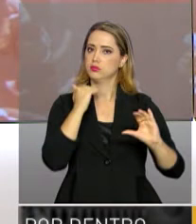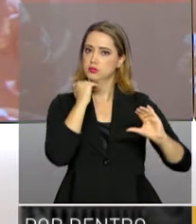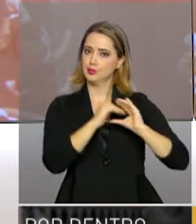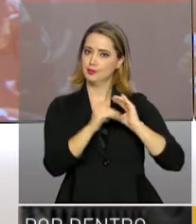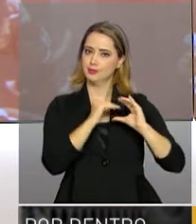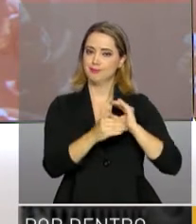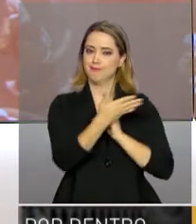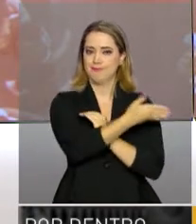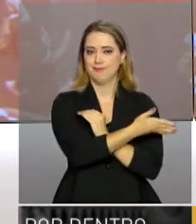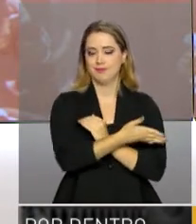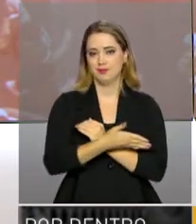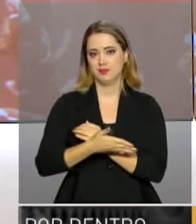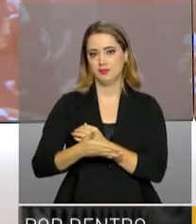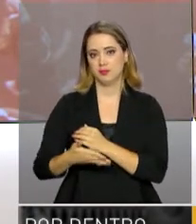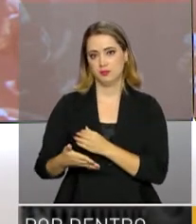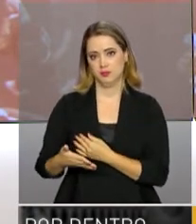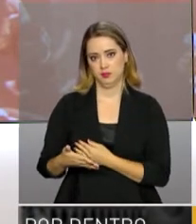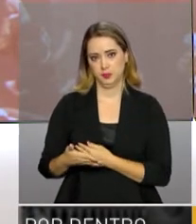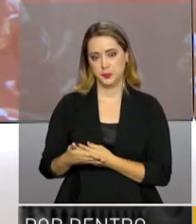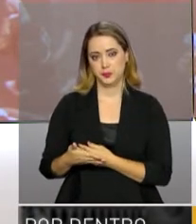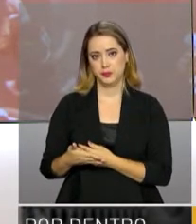para